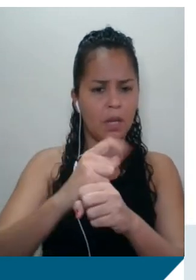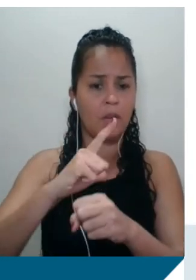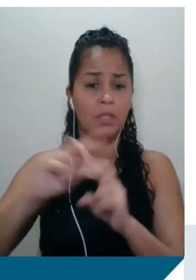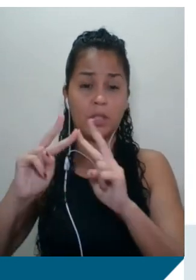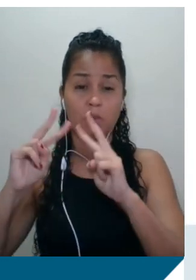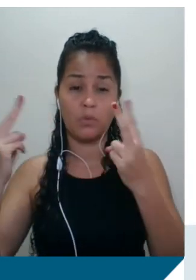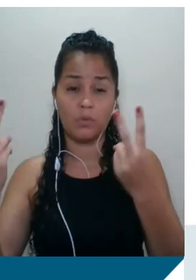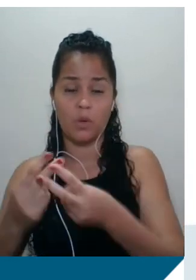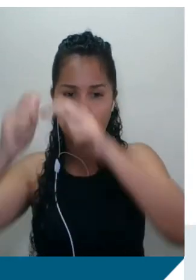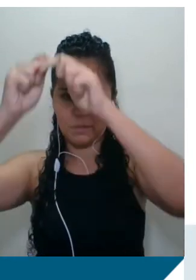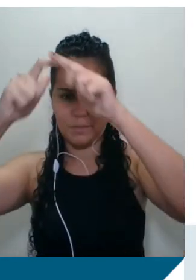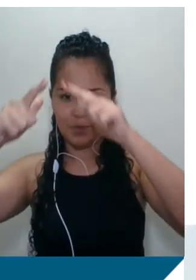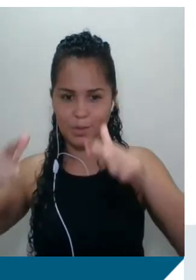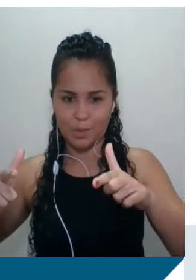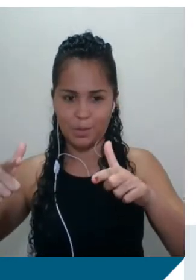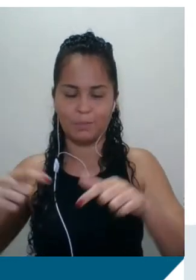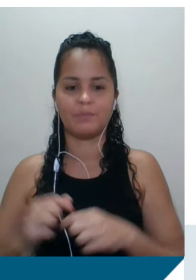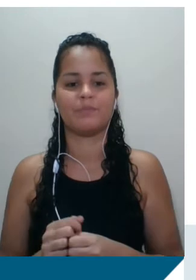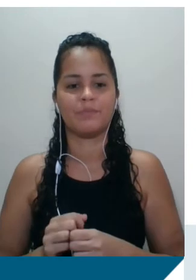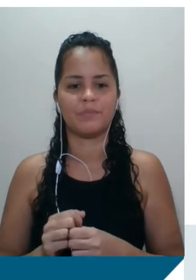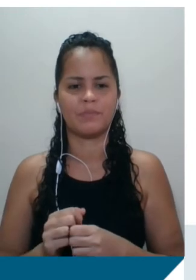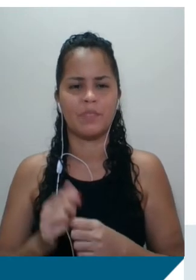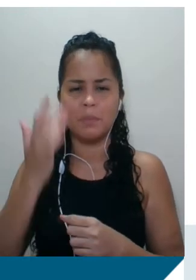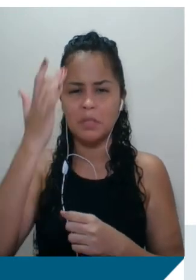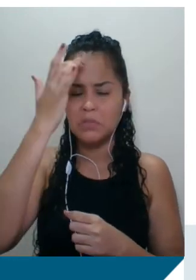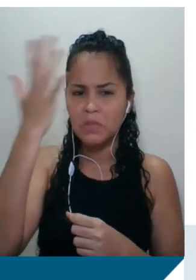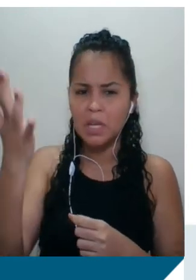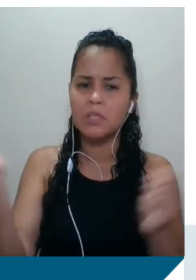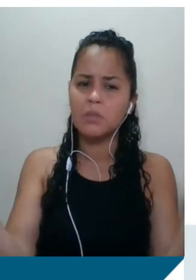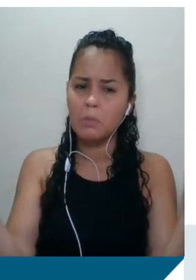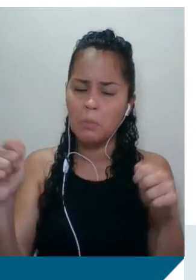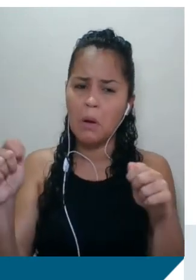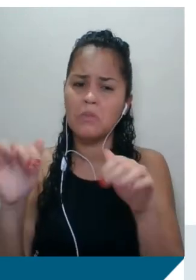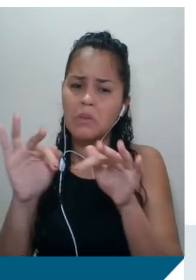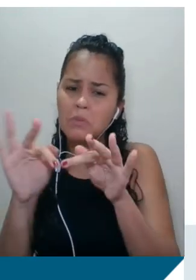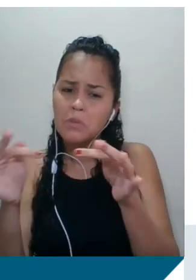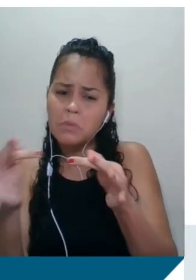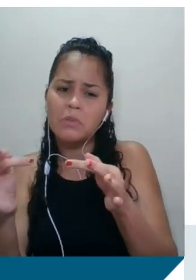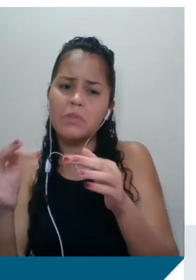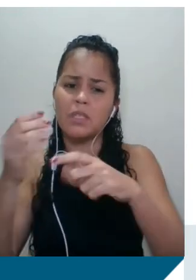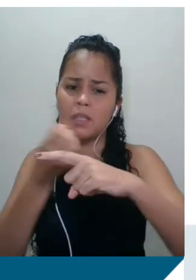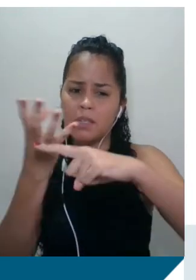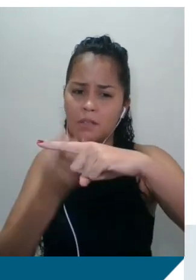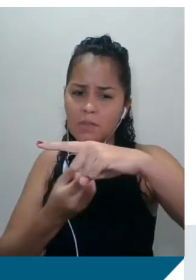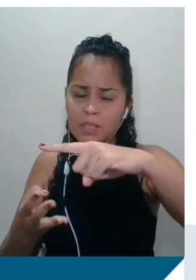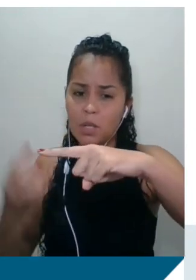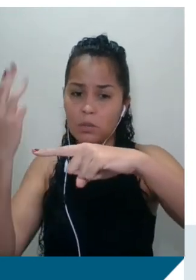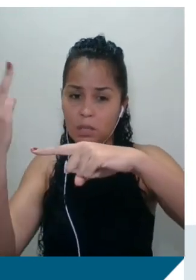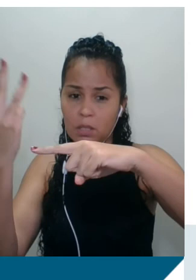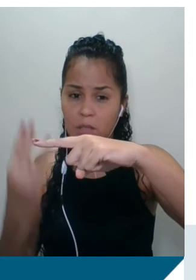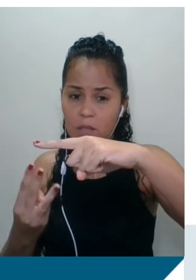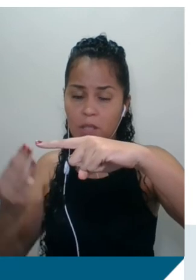Então, pronto. É só resolver essa conta aqui e a gente vai ter o volume do cone. Para facilitar meus cálculos, eu posso simplificar